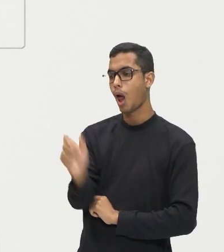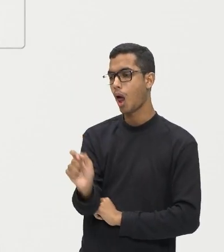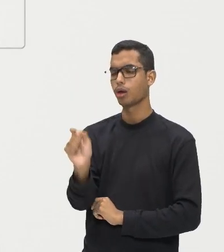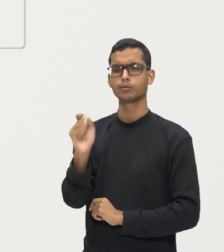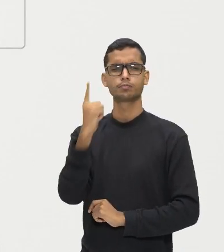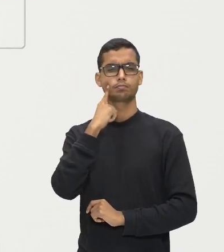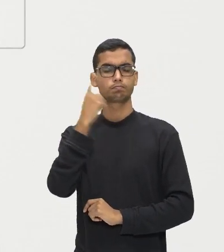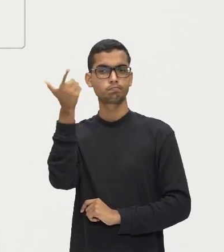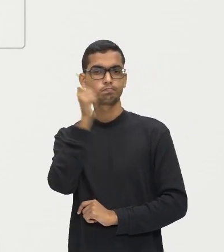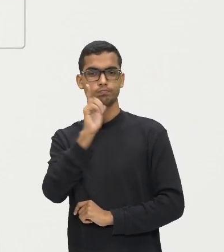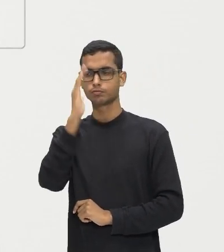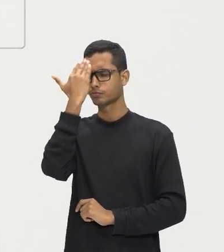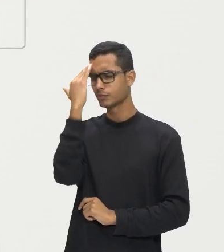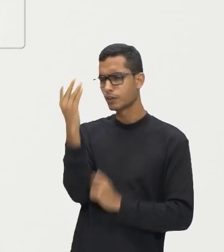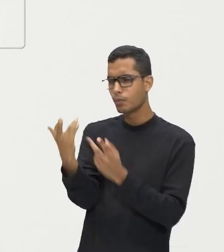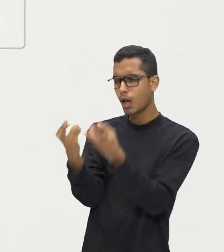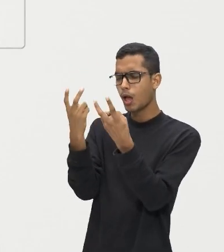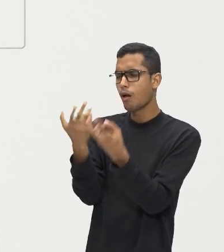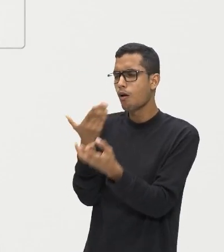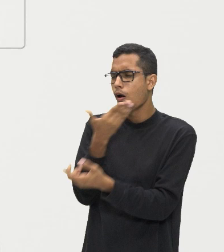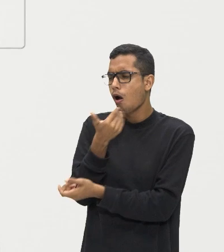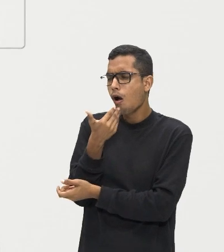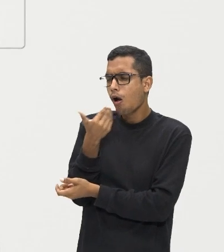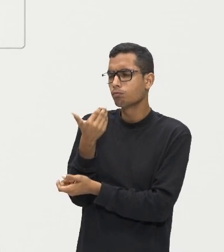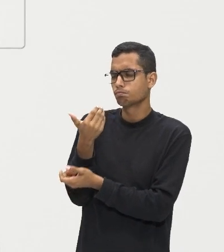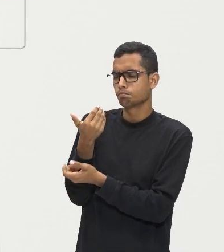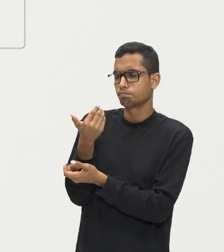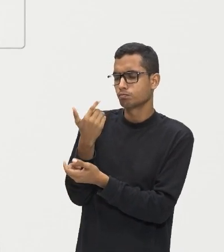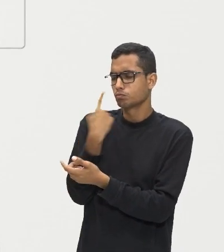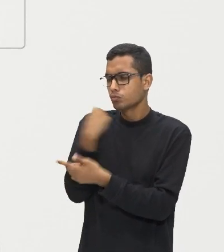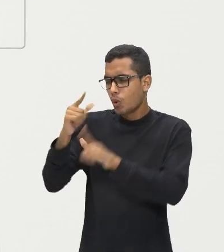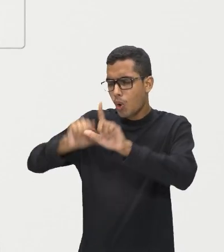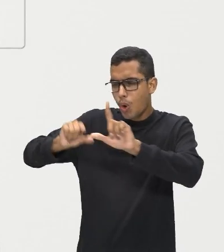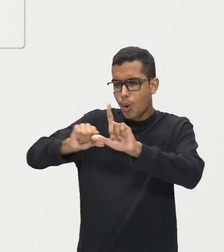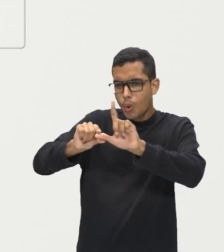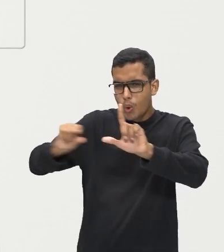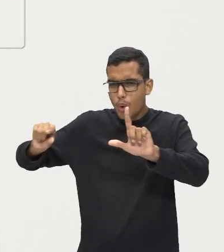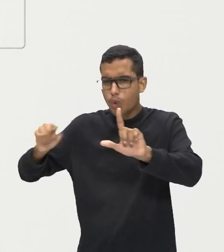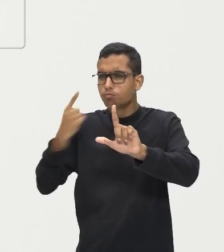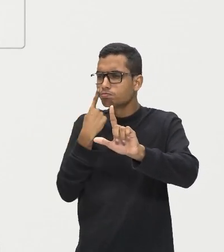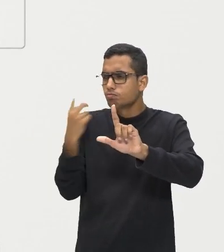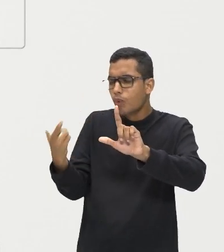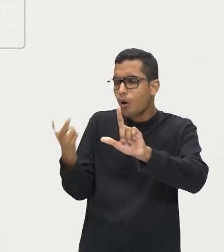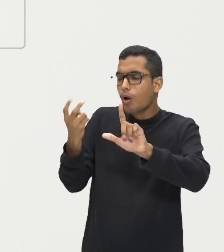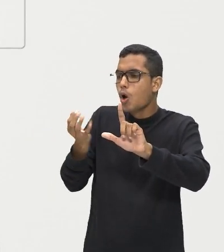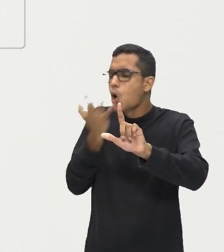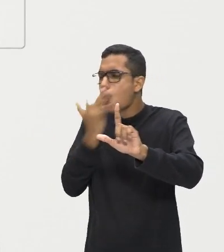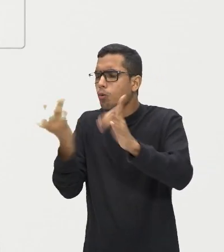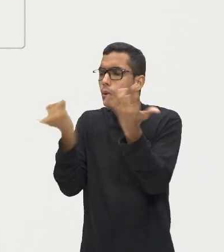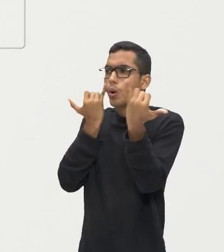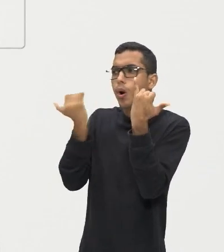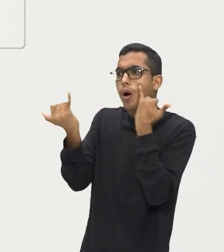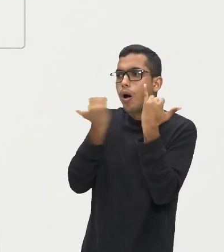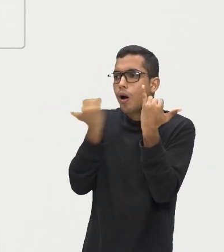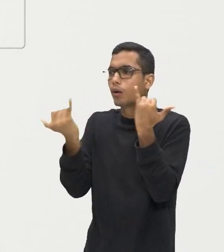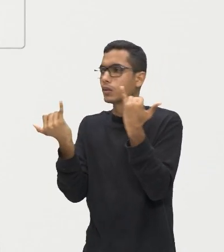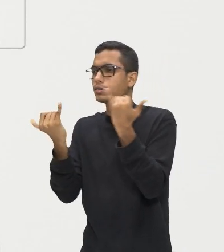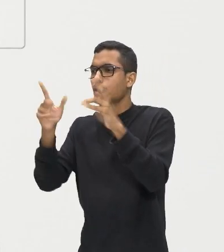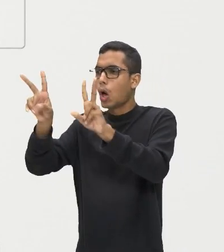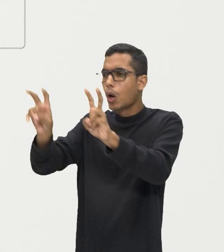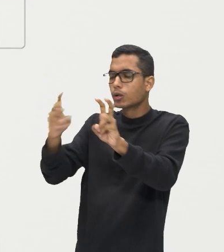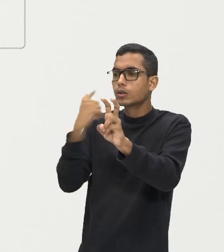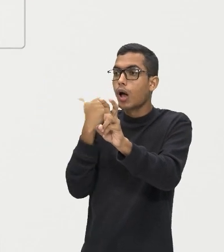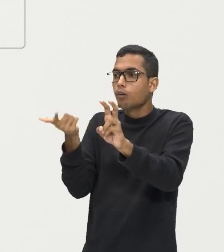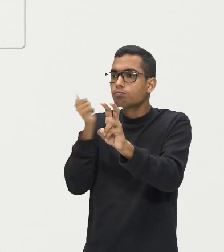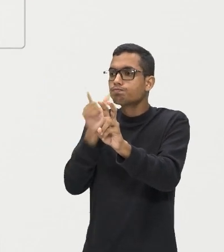interpretar, compreender esses dados através da legenda, através das cores, da informação do título que ele me